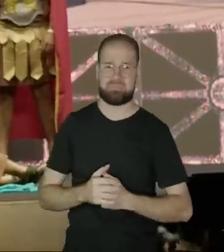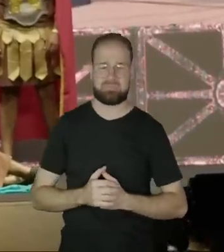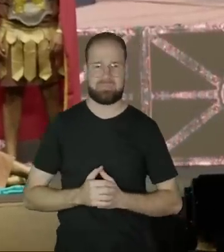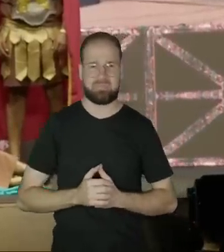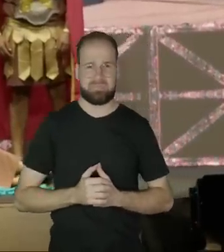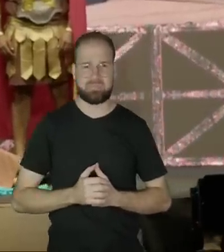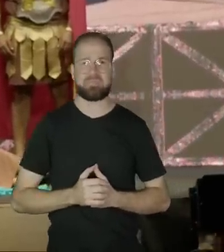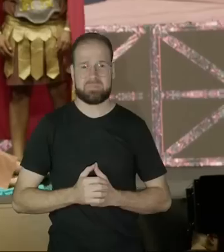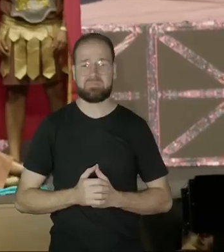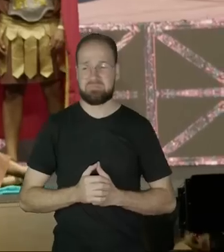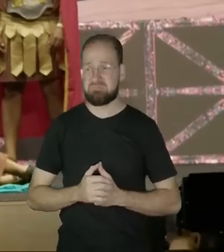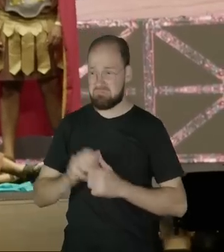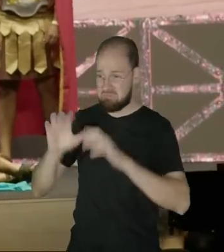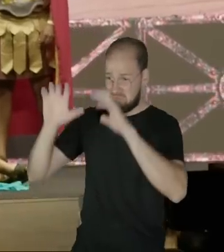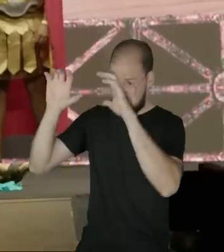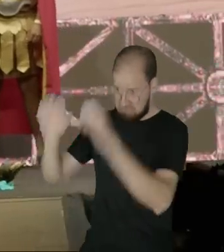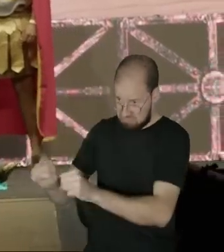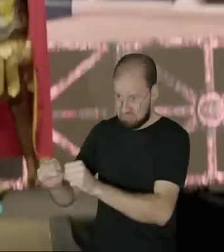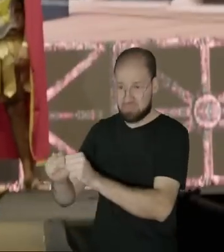O amarraram